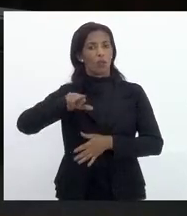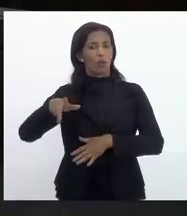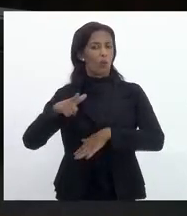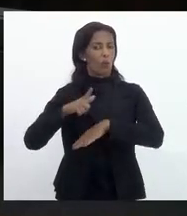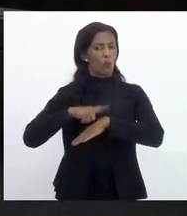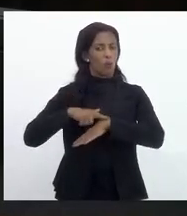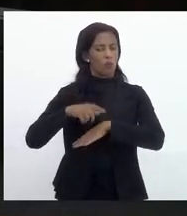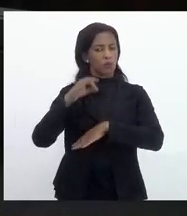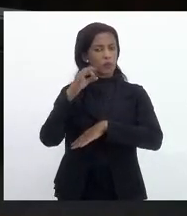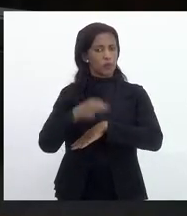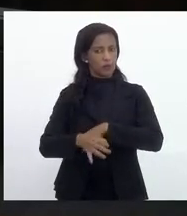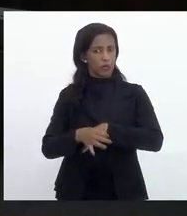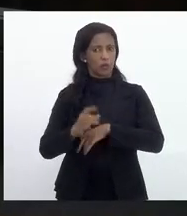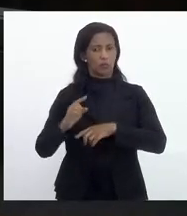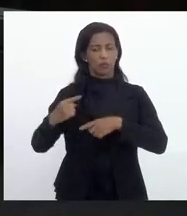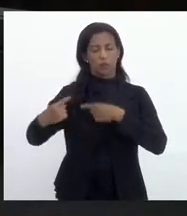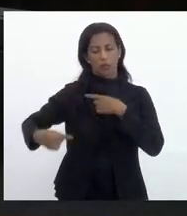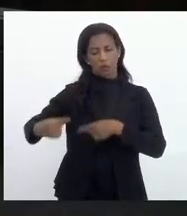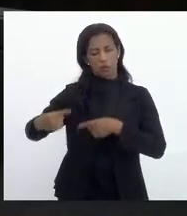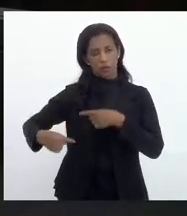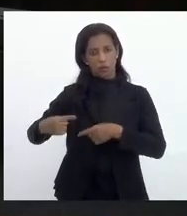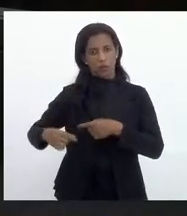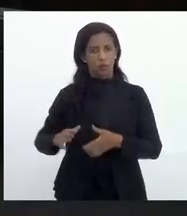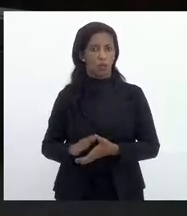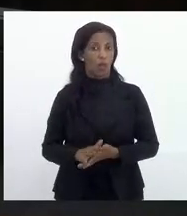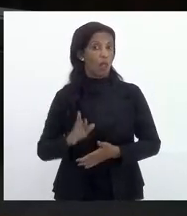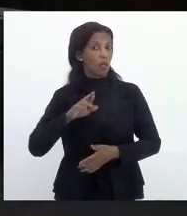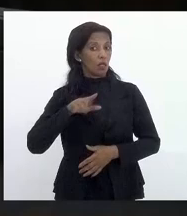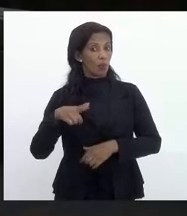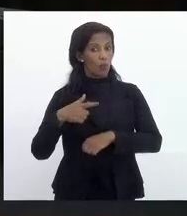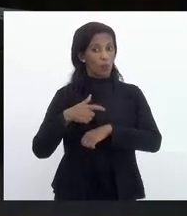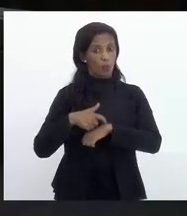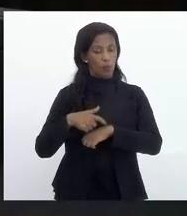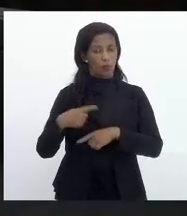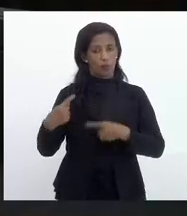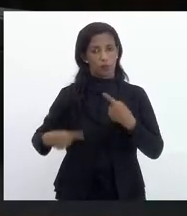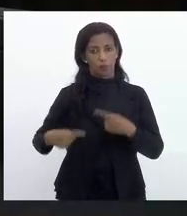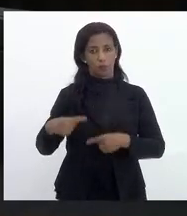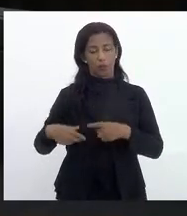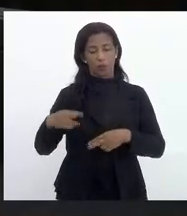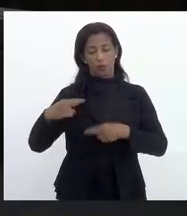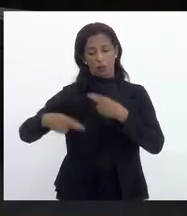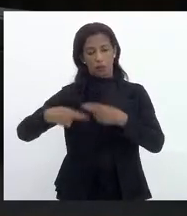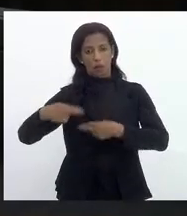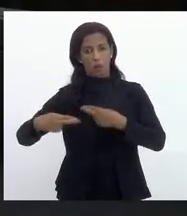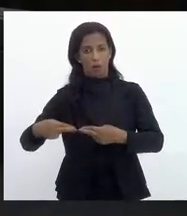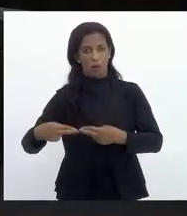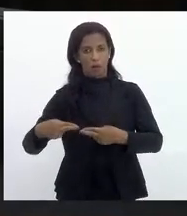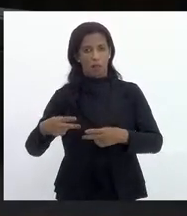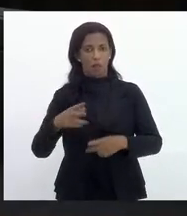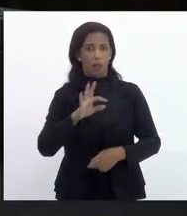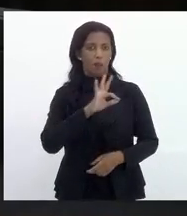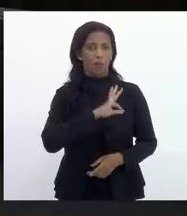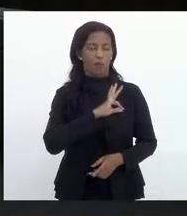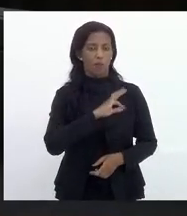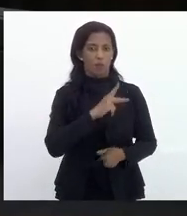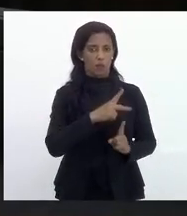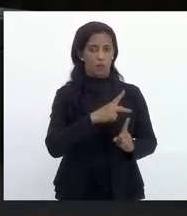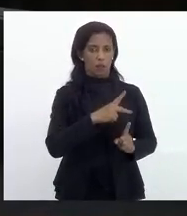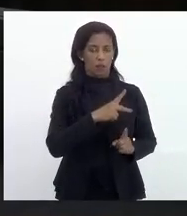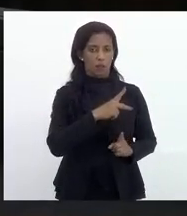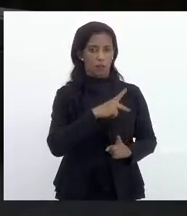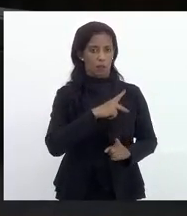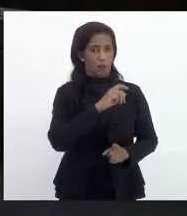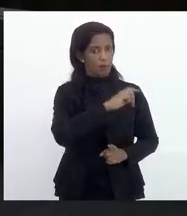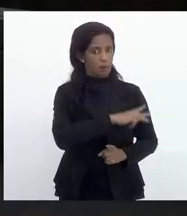momento adequado para a gente discutir sobre lá o momento que a gente discutir sobre a reforma da Polícia Militar a